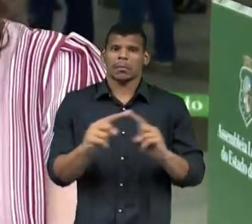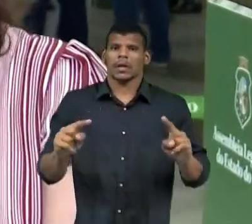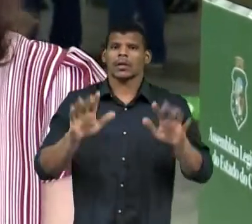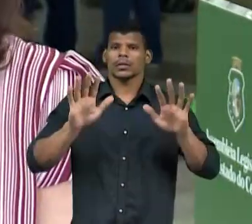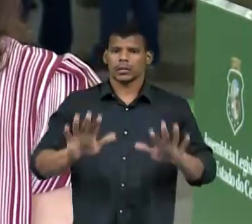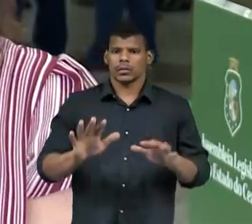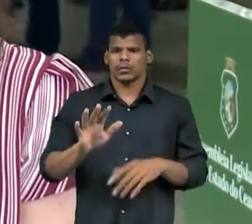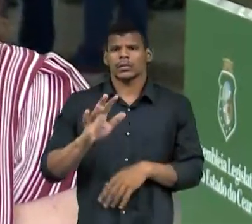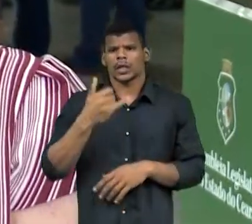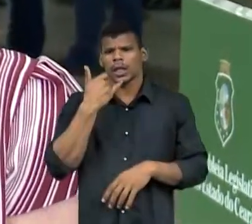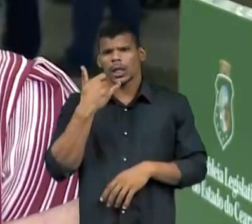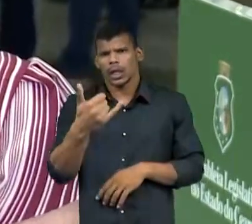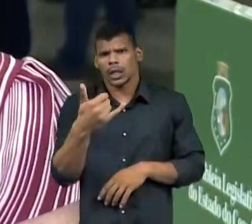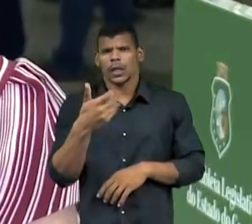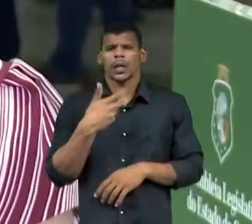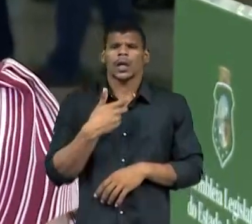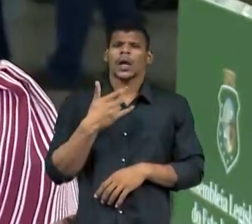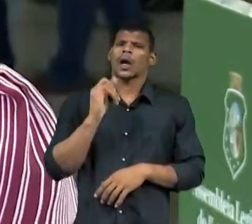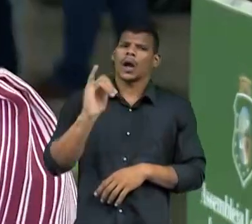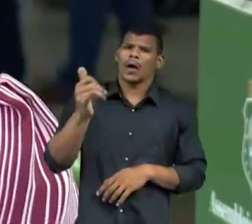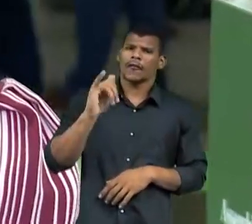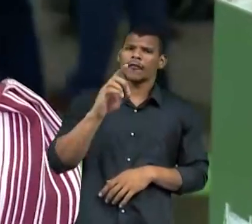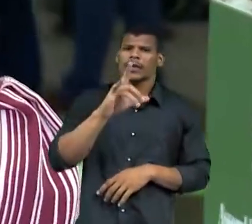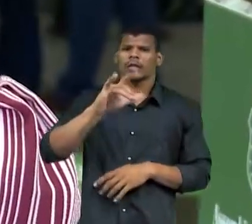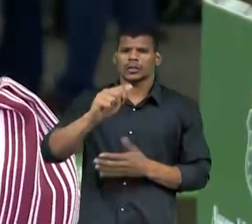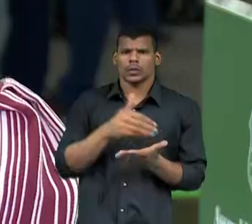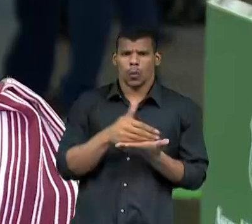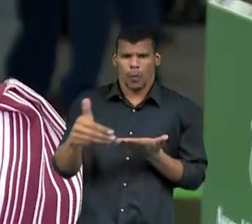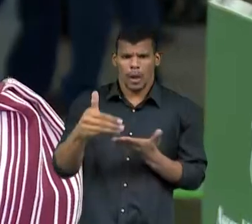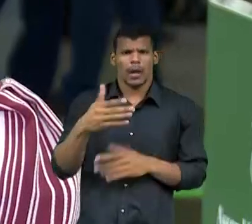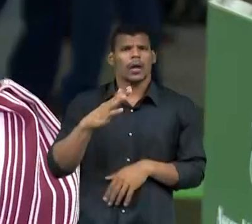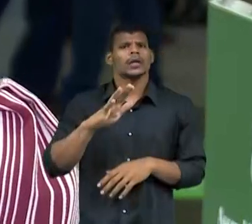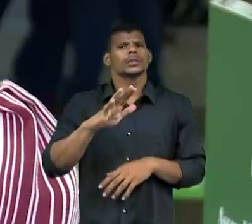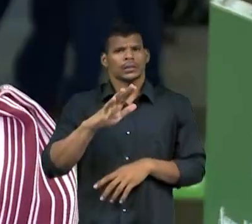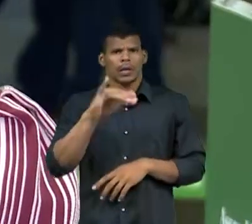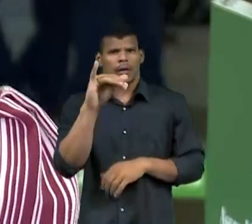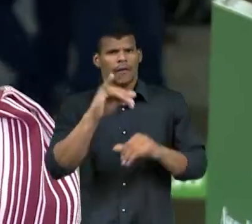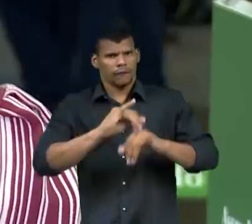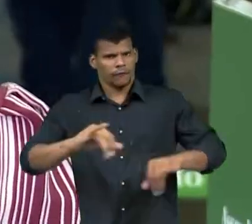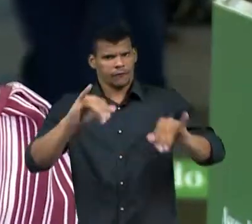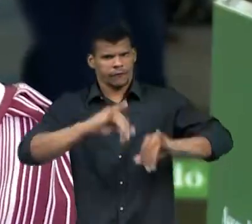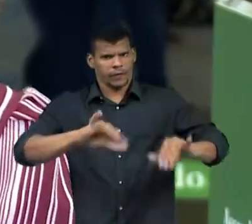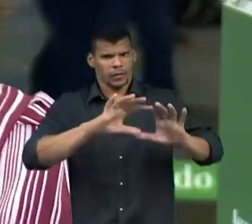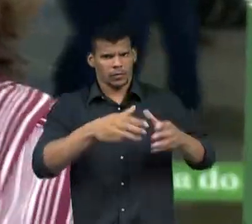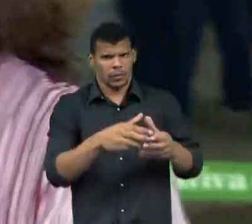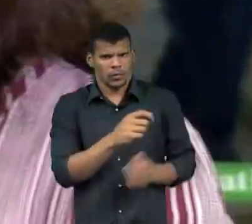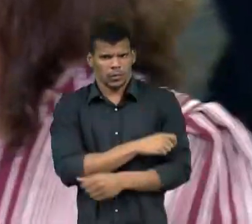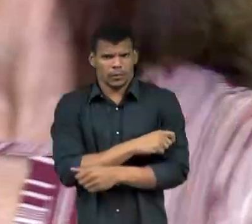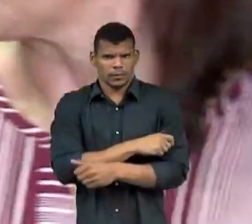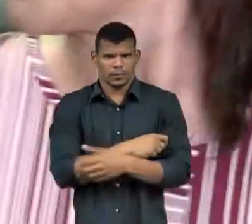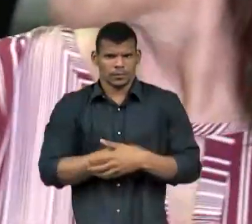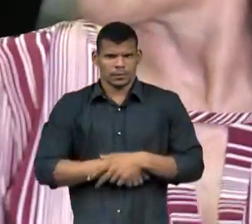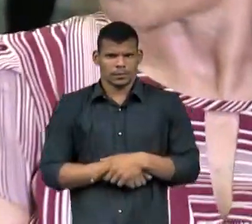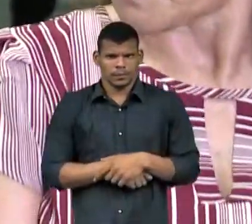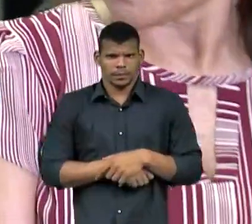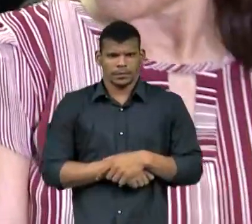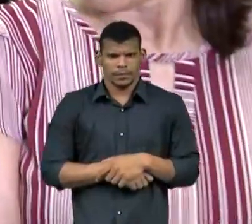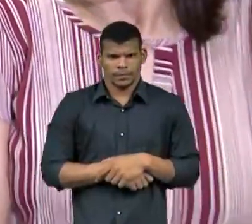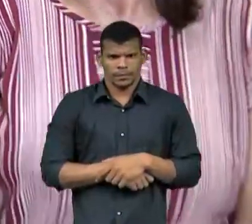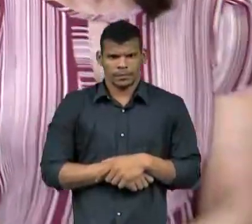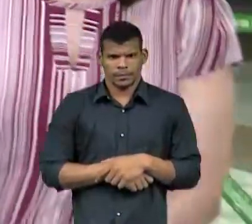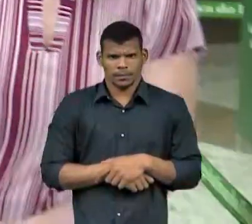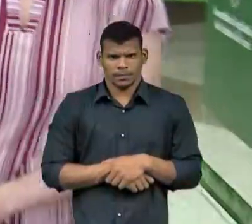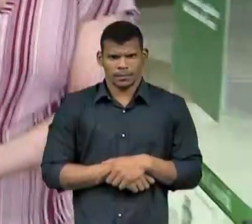gente liga e diz o dia que começa, avisa todos os alunos. Obrigado, Cláudia. Israelita,